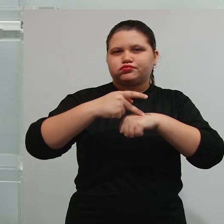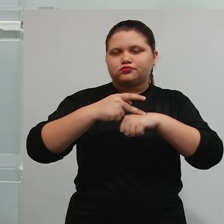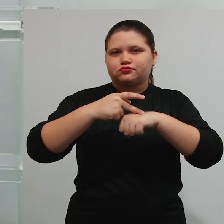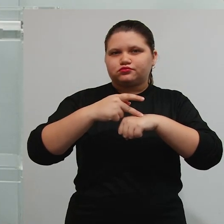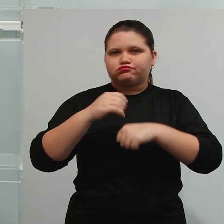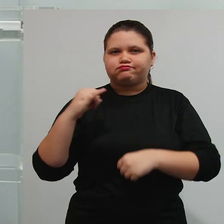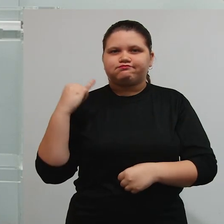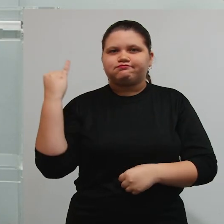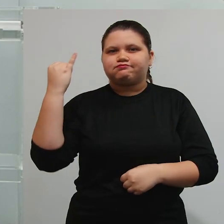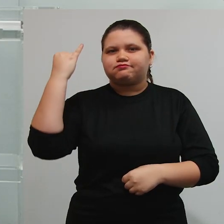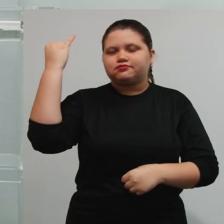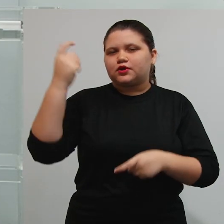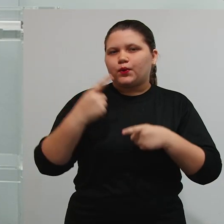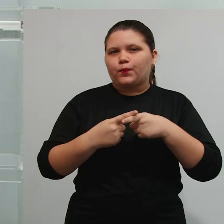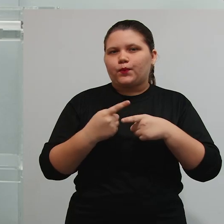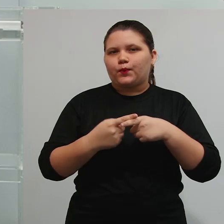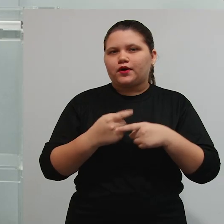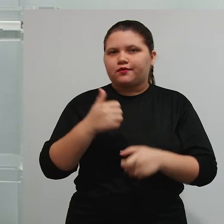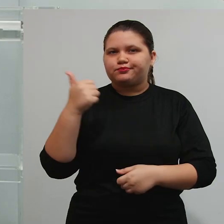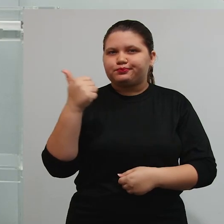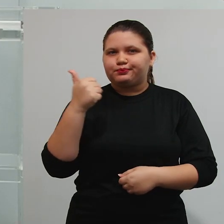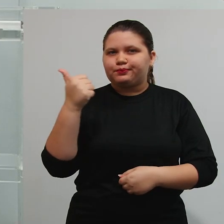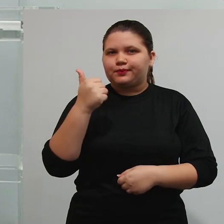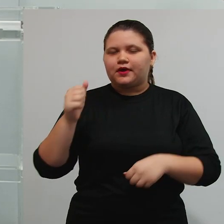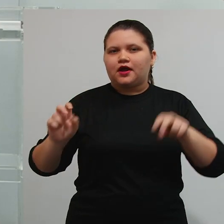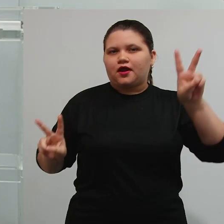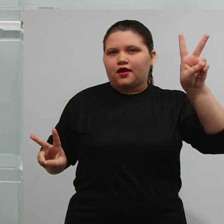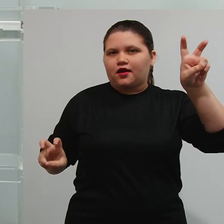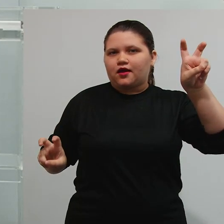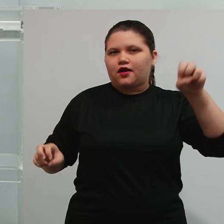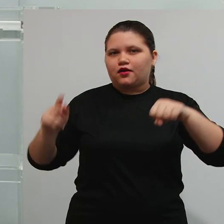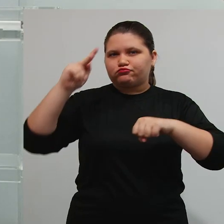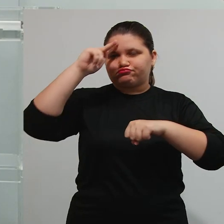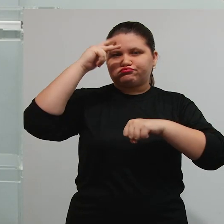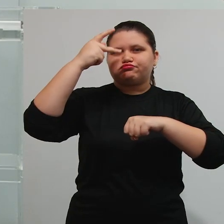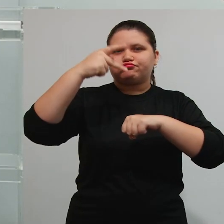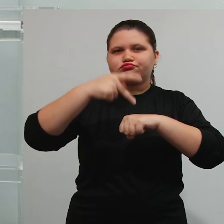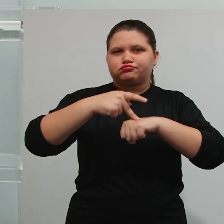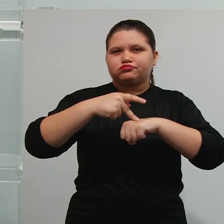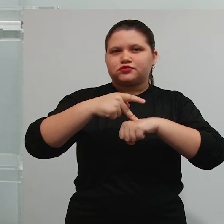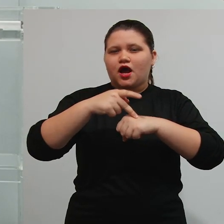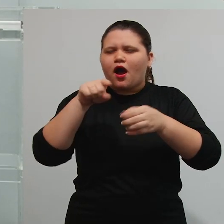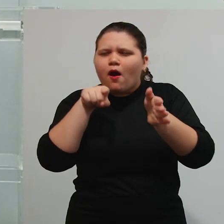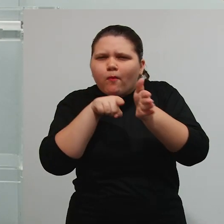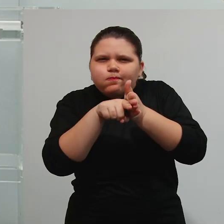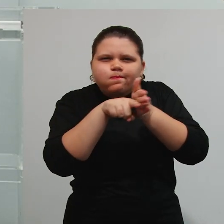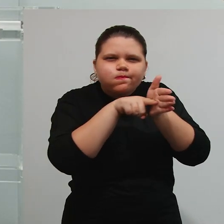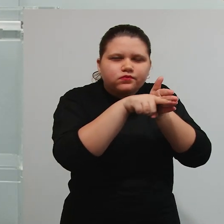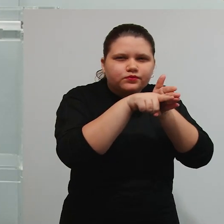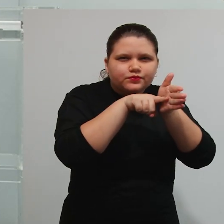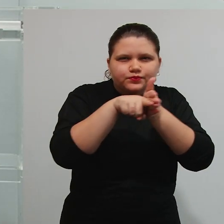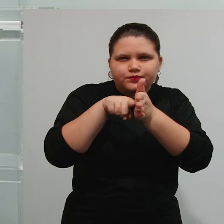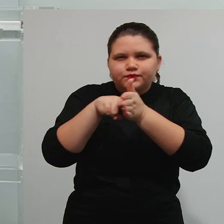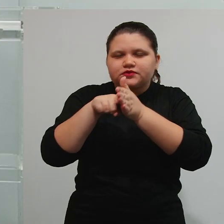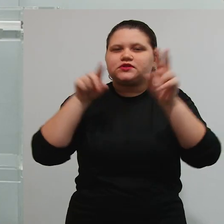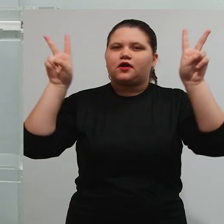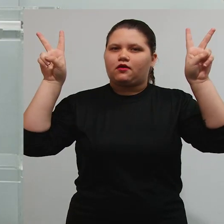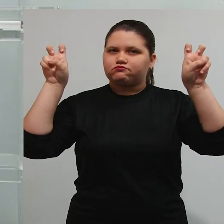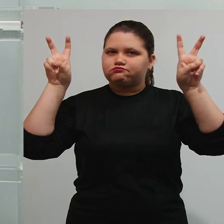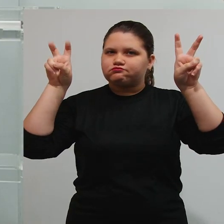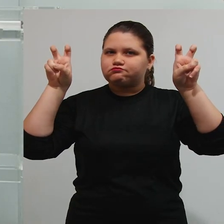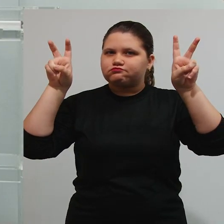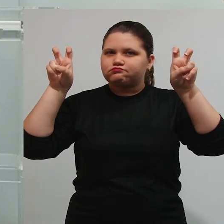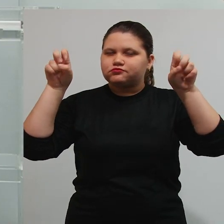Bom, primeira coisa, quando você cita um autor, significa que você pesquisou a respeito daquele assunto.